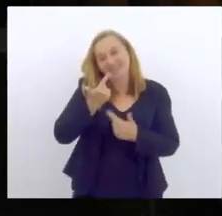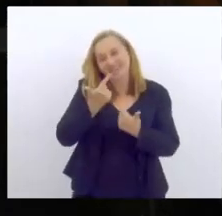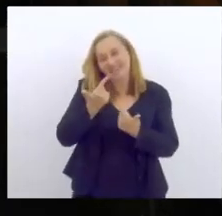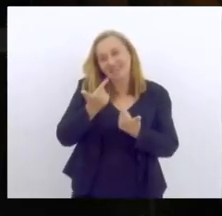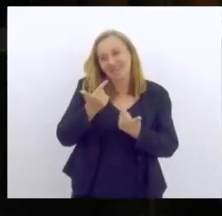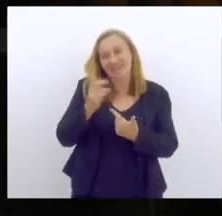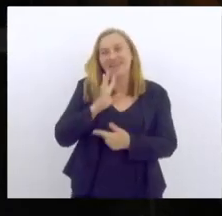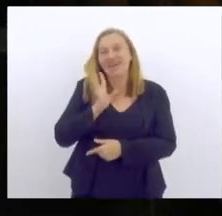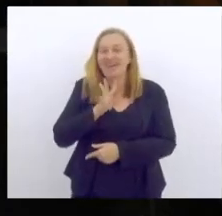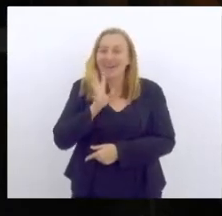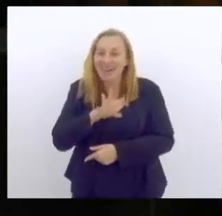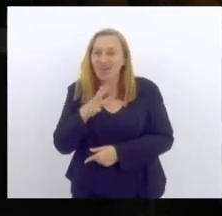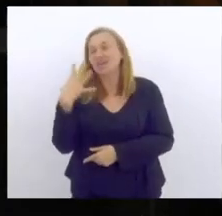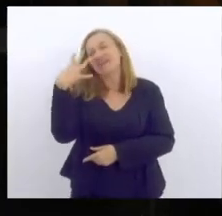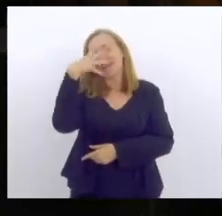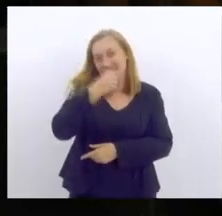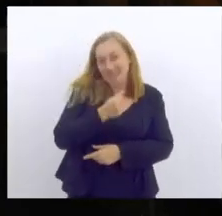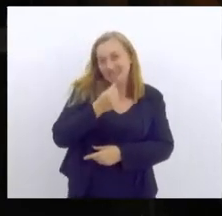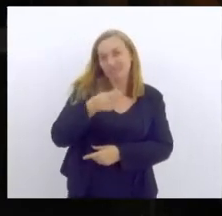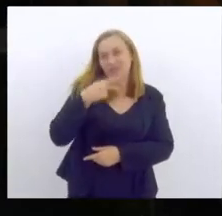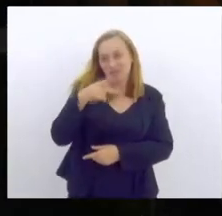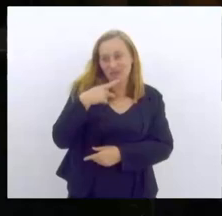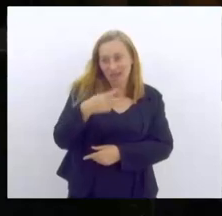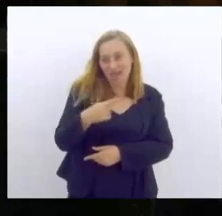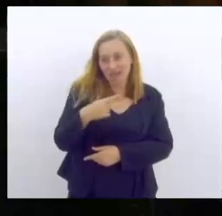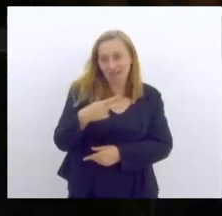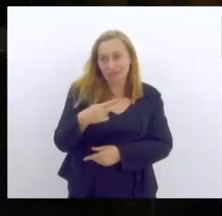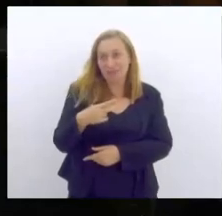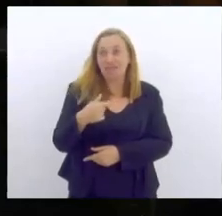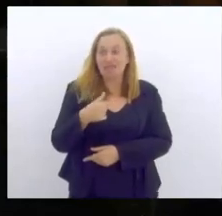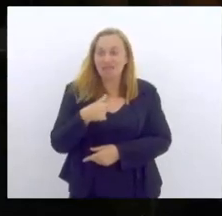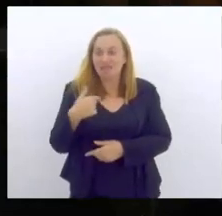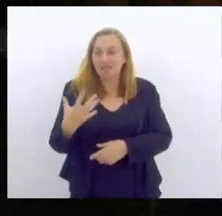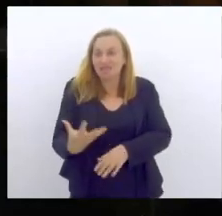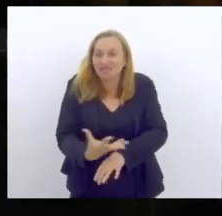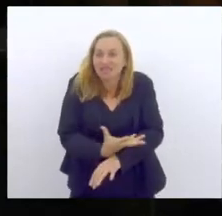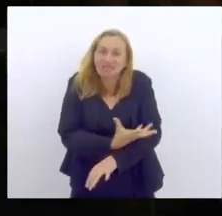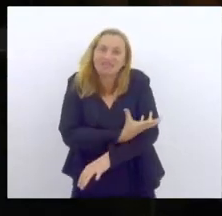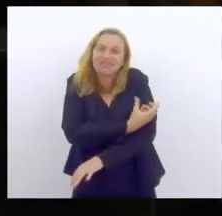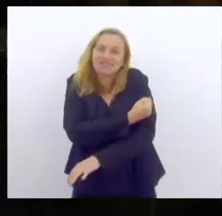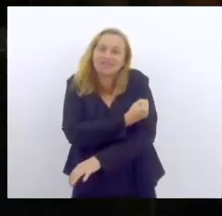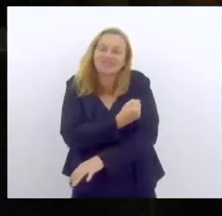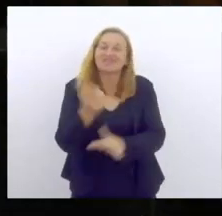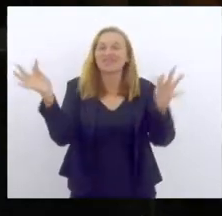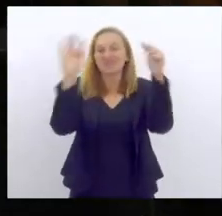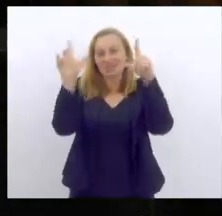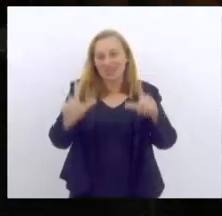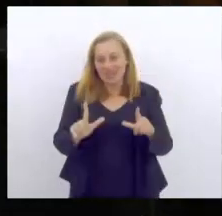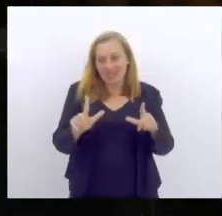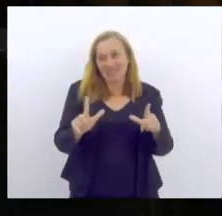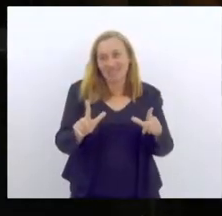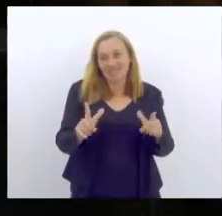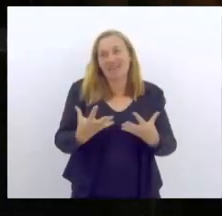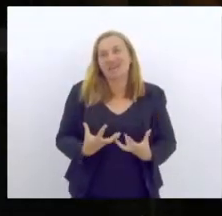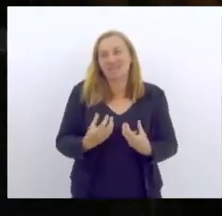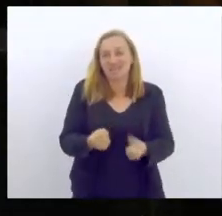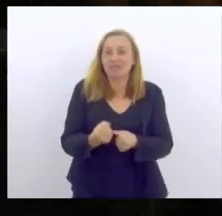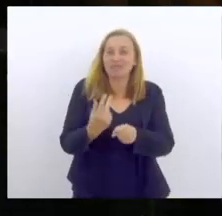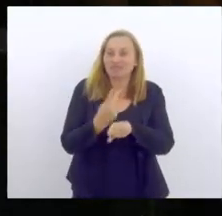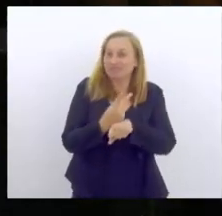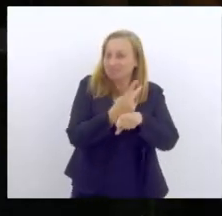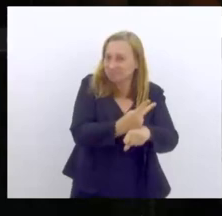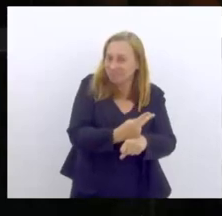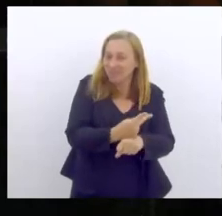e Uma História Linda para contar a respeito dele e eu tô imensamente feliz de estar recebendo esse prêmio